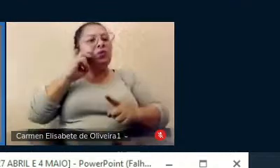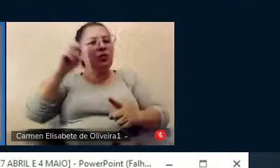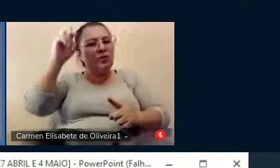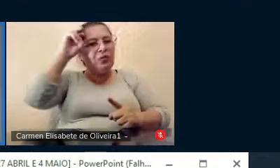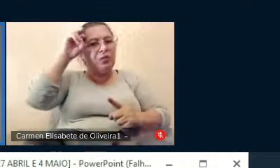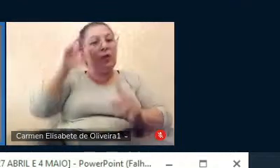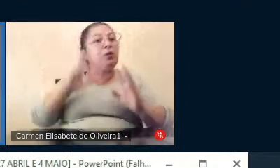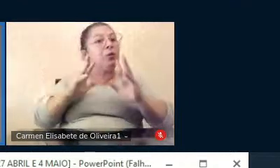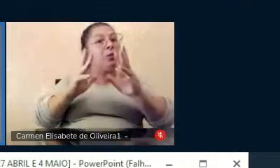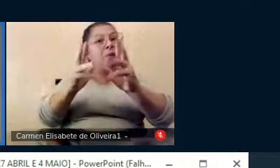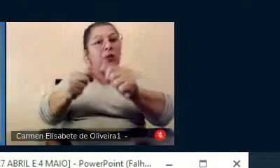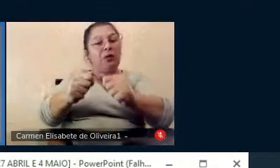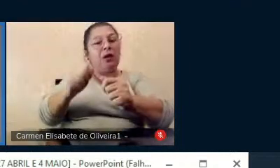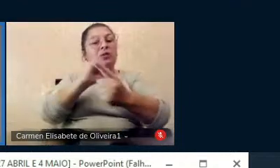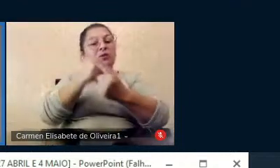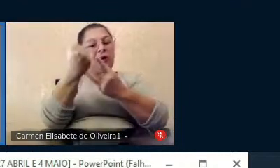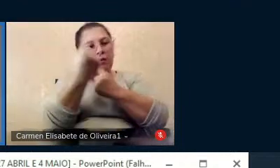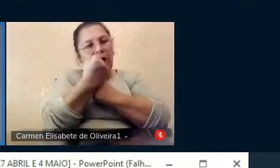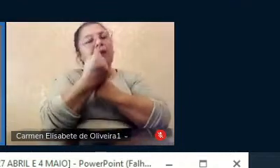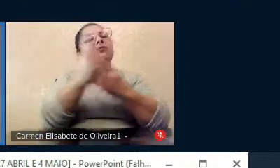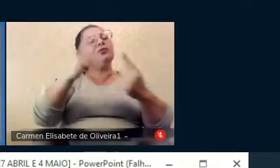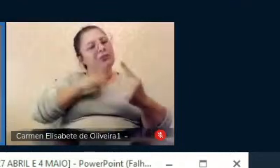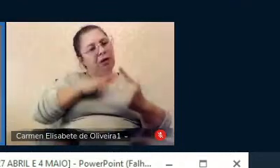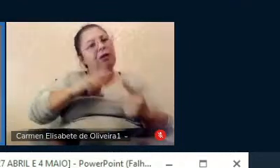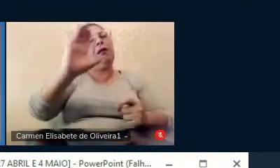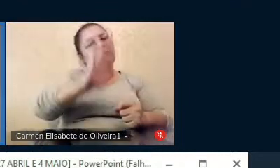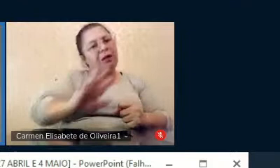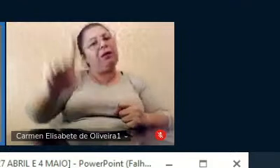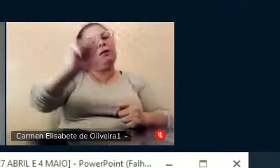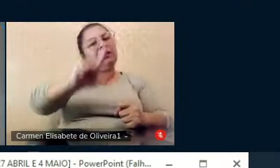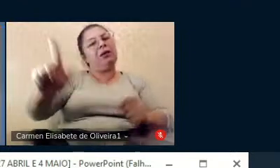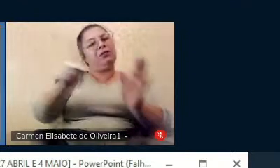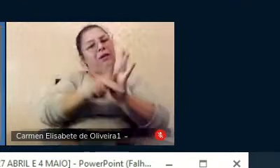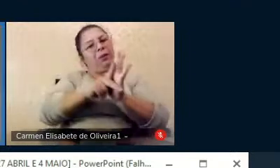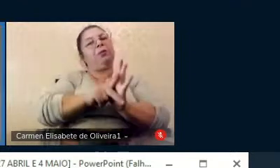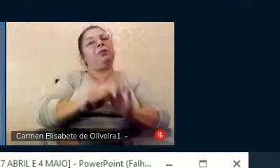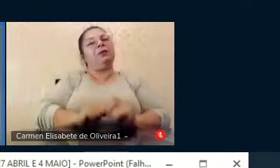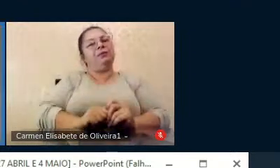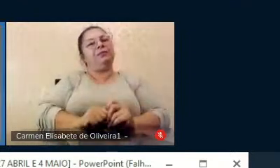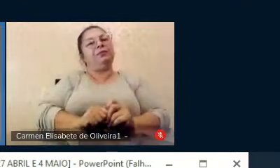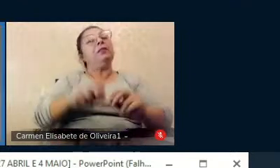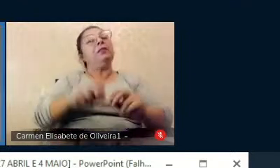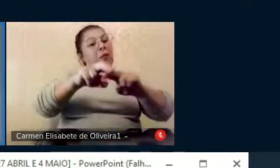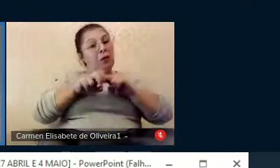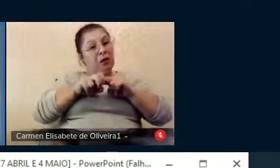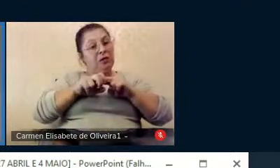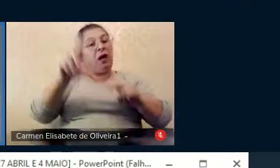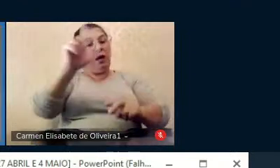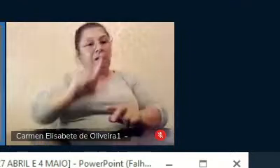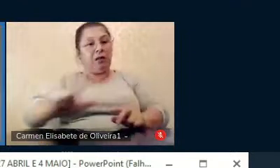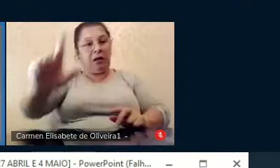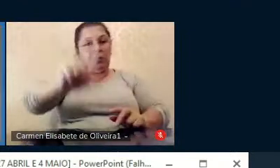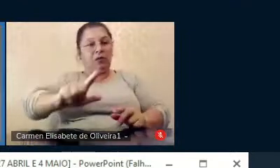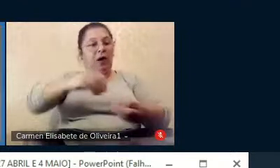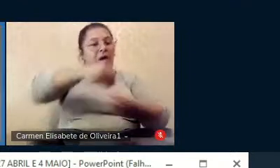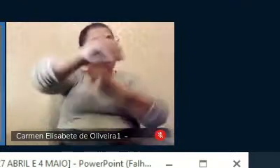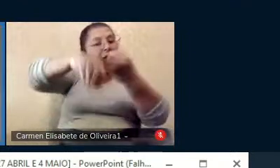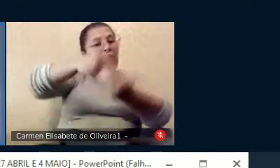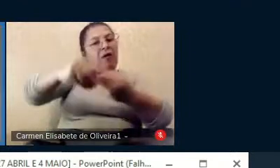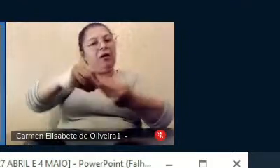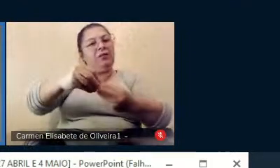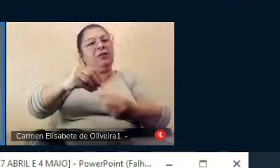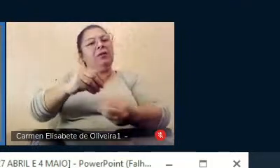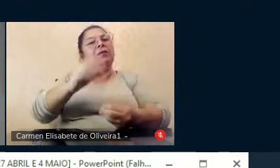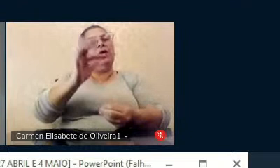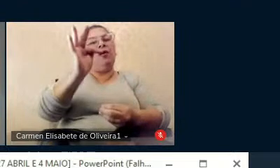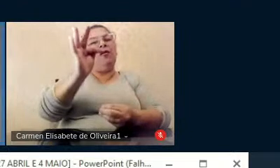as culturas, todas as sociedades têm a sua literatura. E essa literatura envolve desde o que chamamos de folclore,